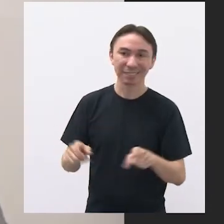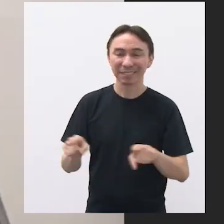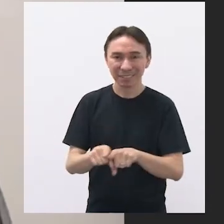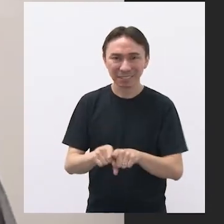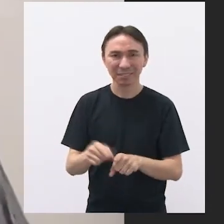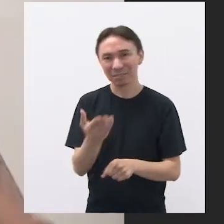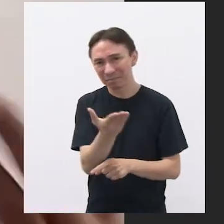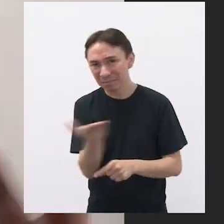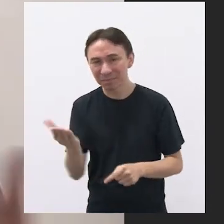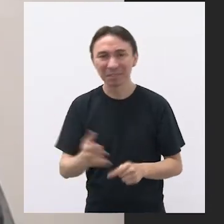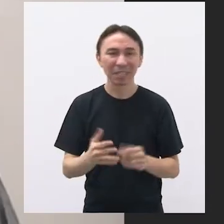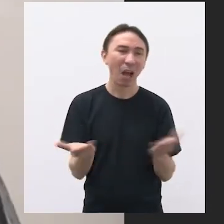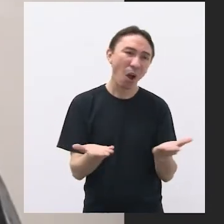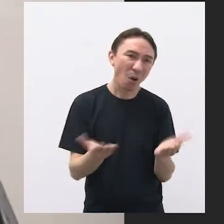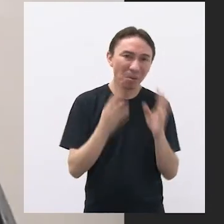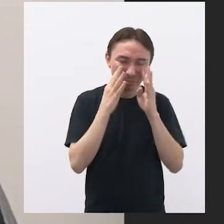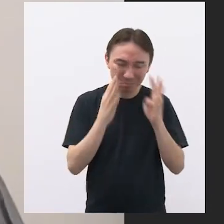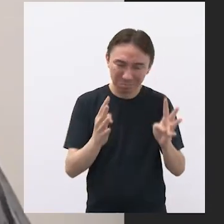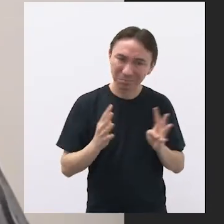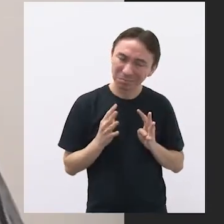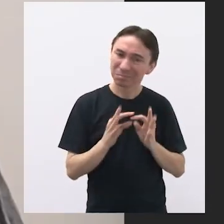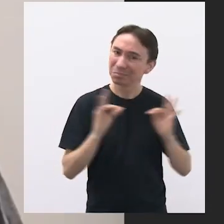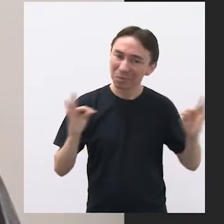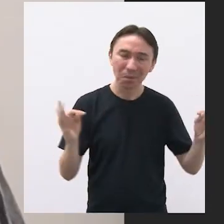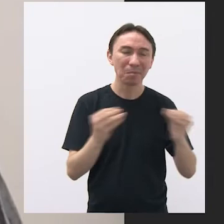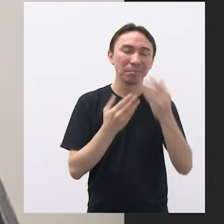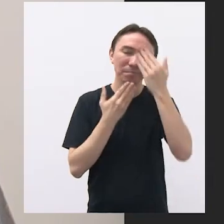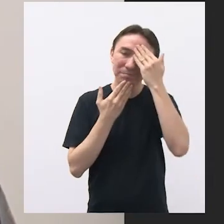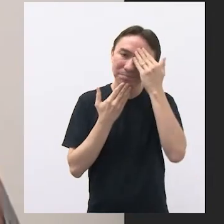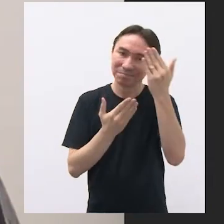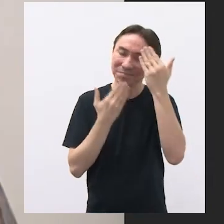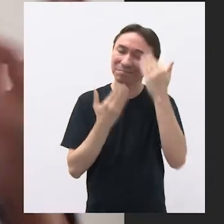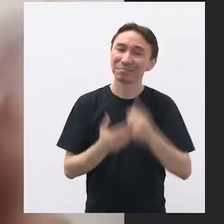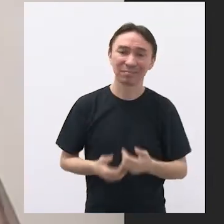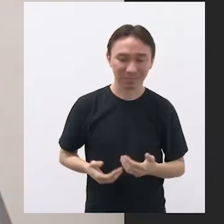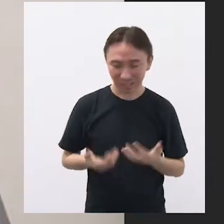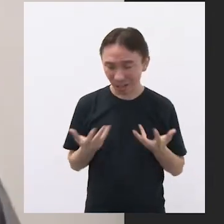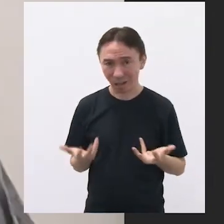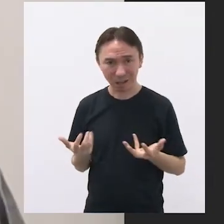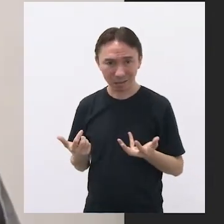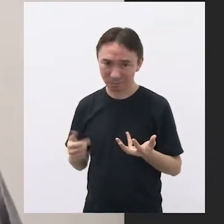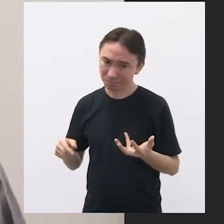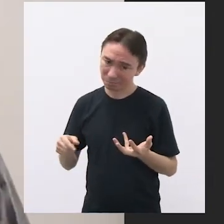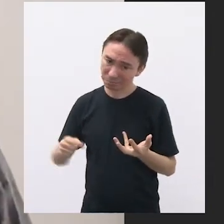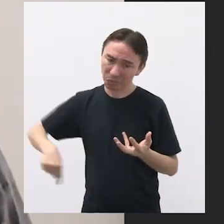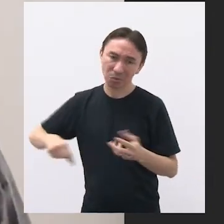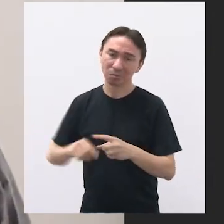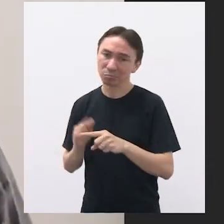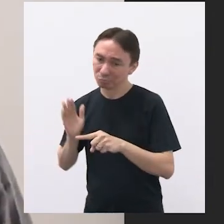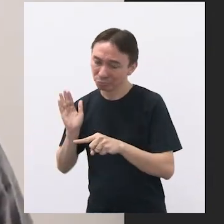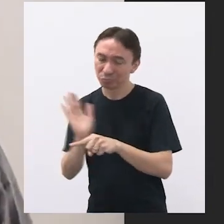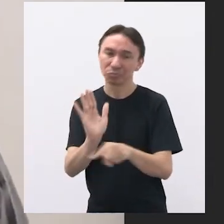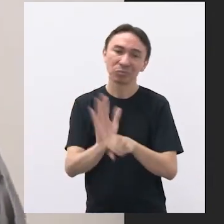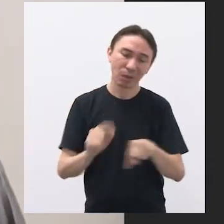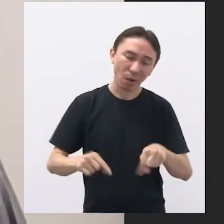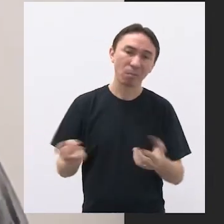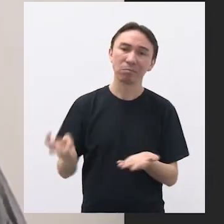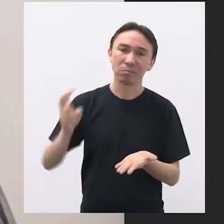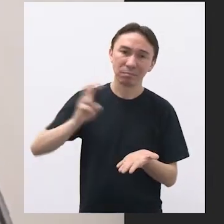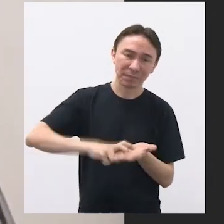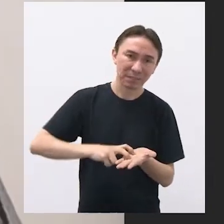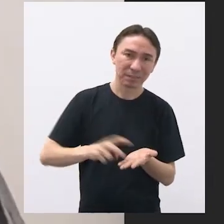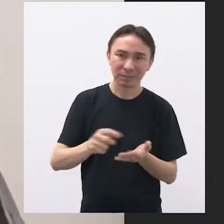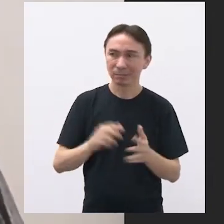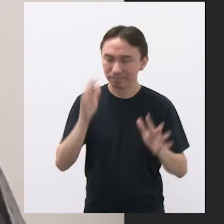que também nos escutaram. Eu espero que a gente possa ter contribuído aí nessa manhã com essas reflexões. E